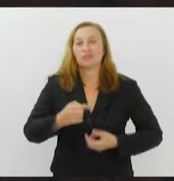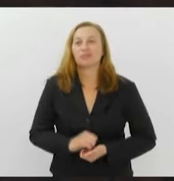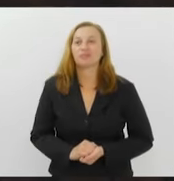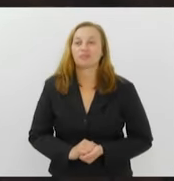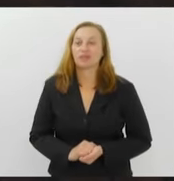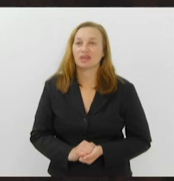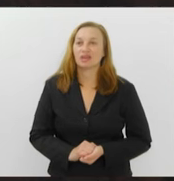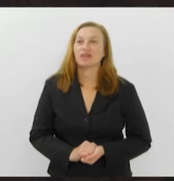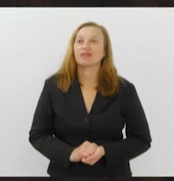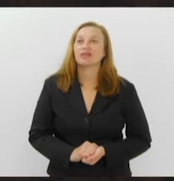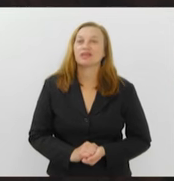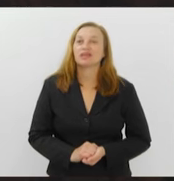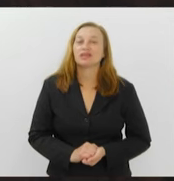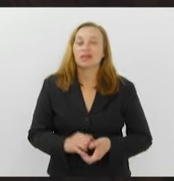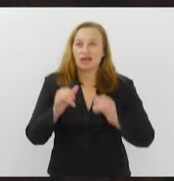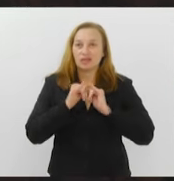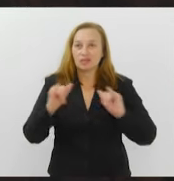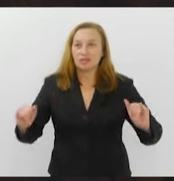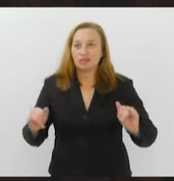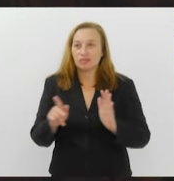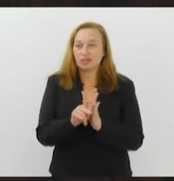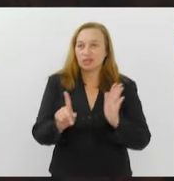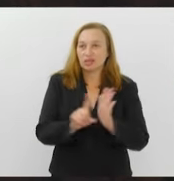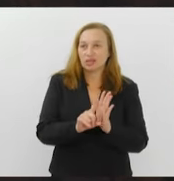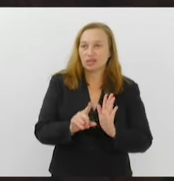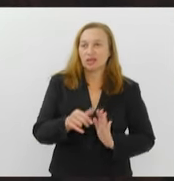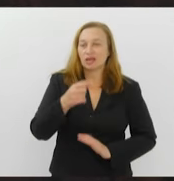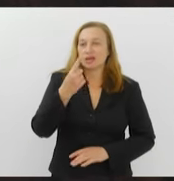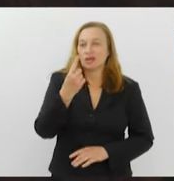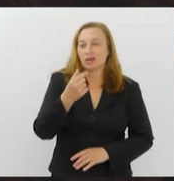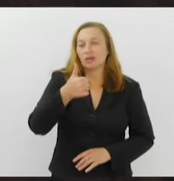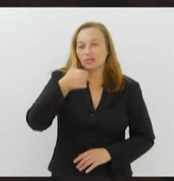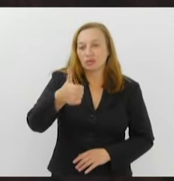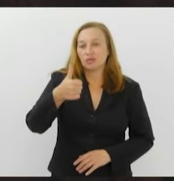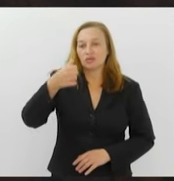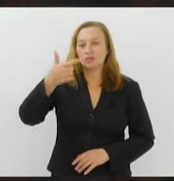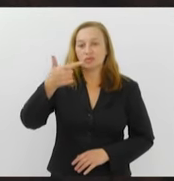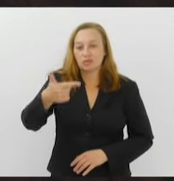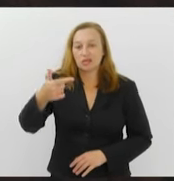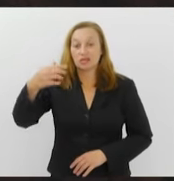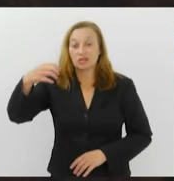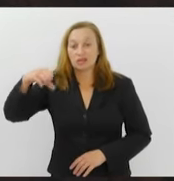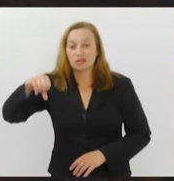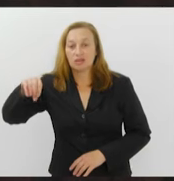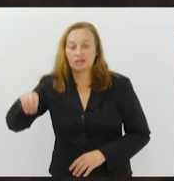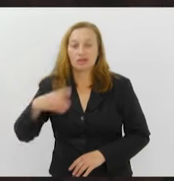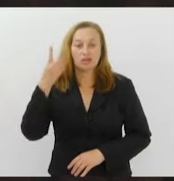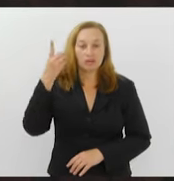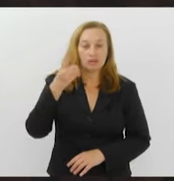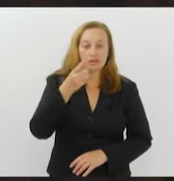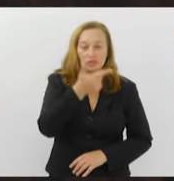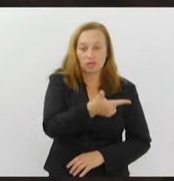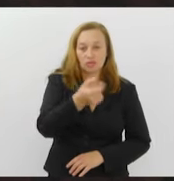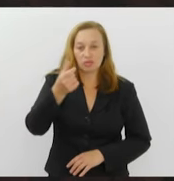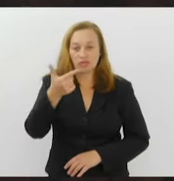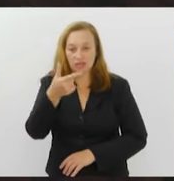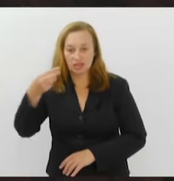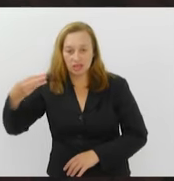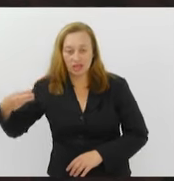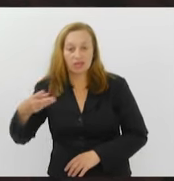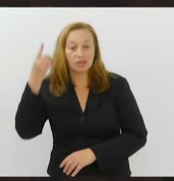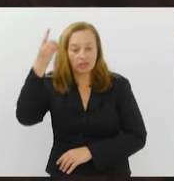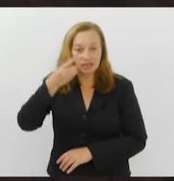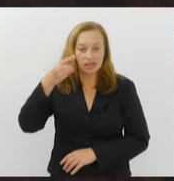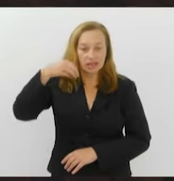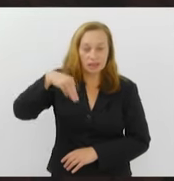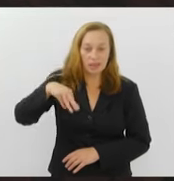discussão. Anuncio o projeto de lei número 1290 de 2023, de autoria da deputada Marina do MST, que